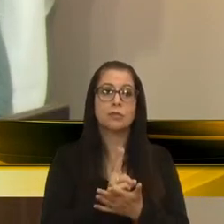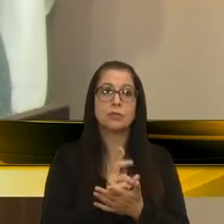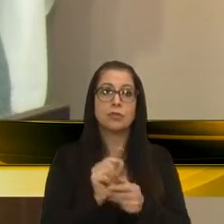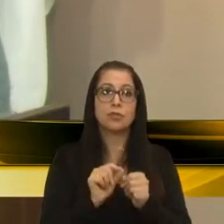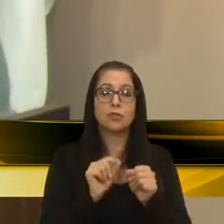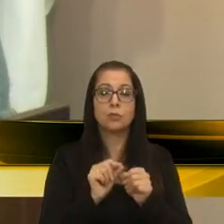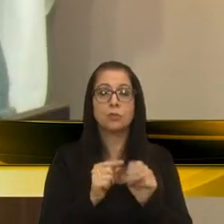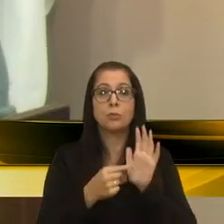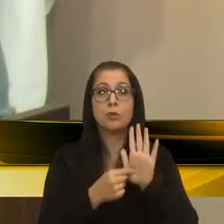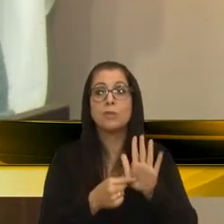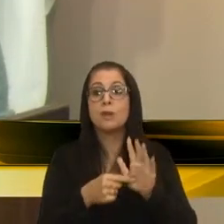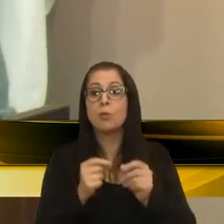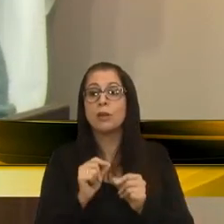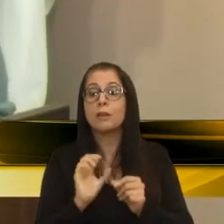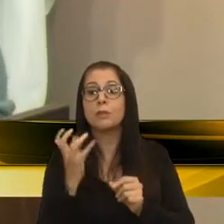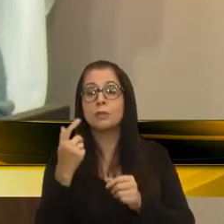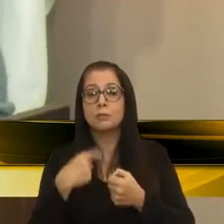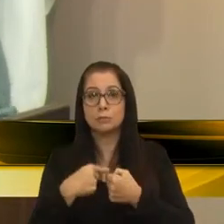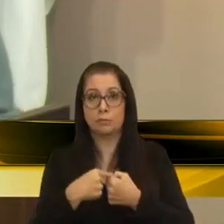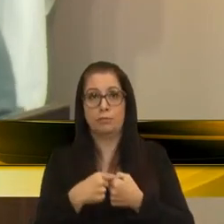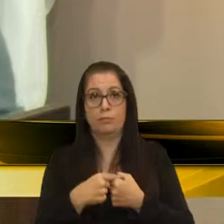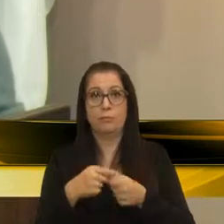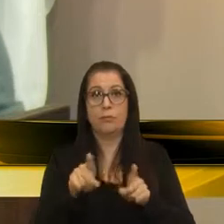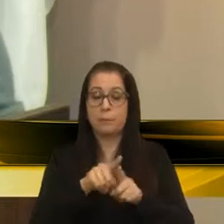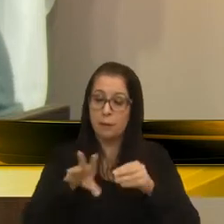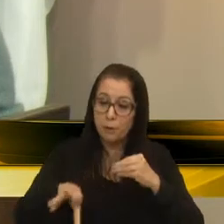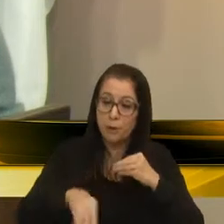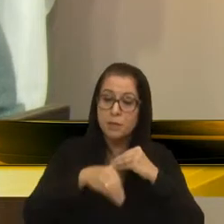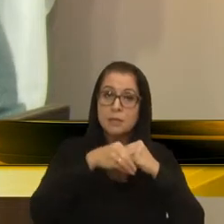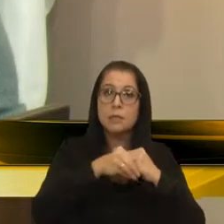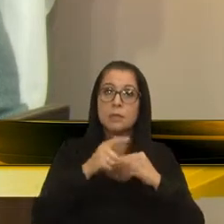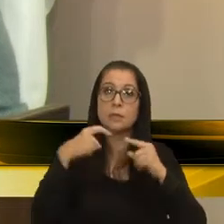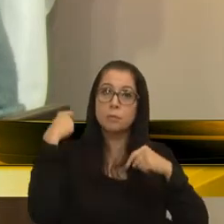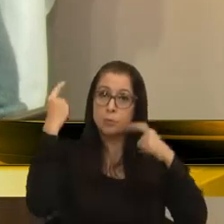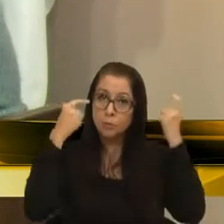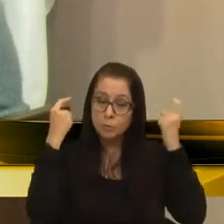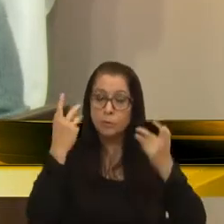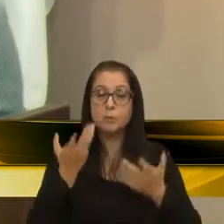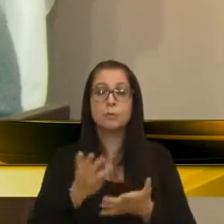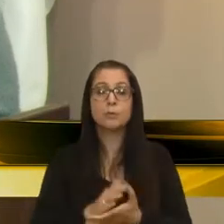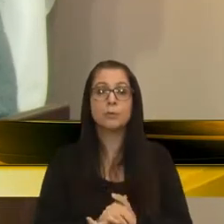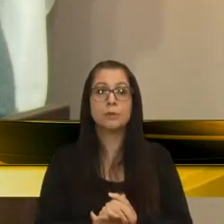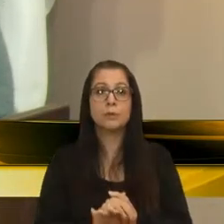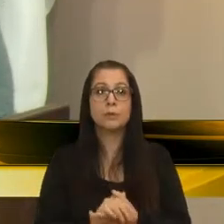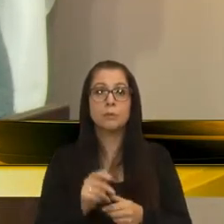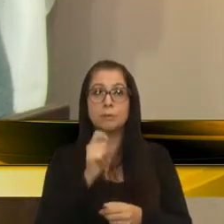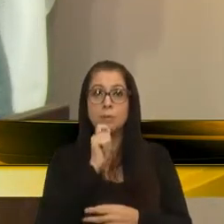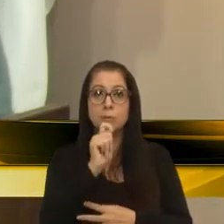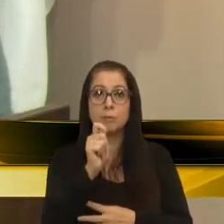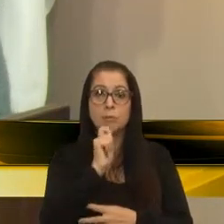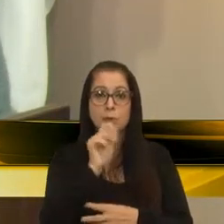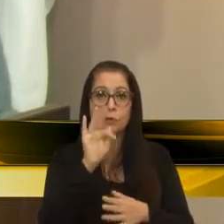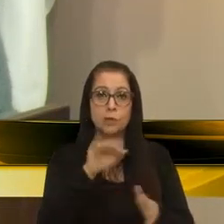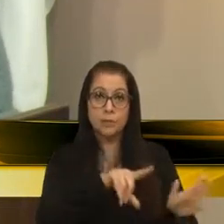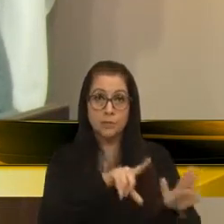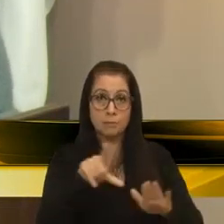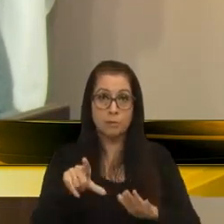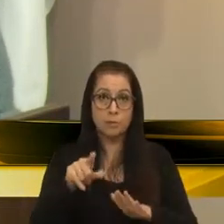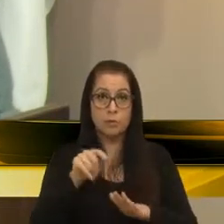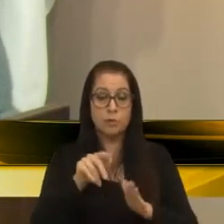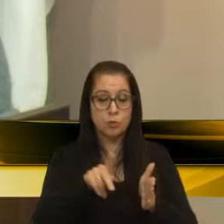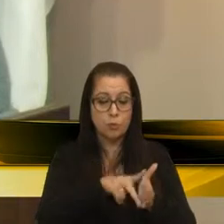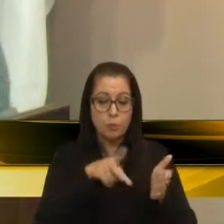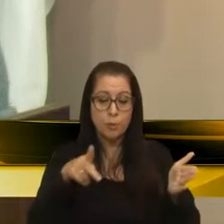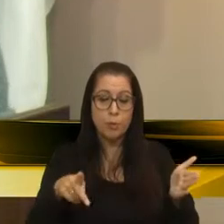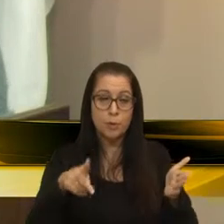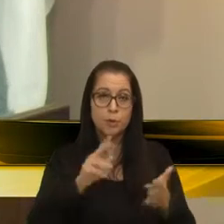contas. Né? Porém, eu acrescento a essa preocupação a reportagem desse final de semana do Jornal